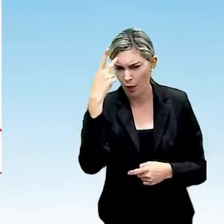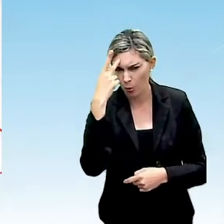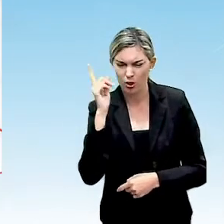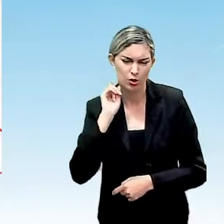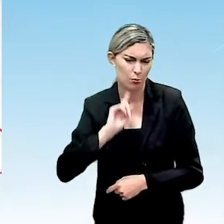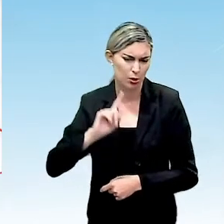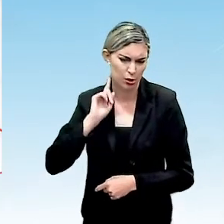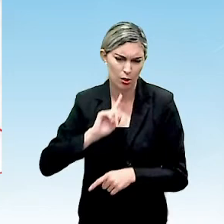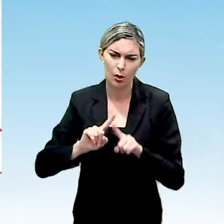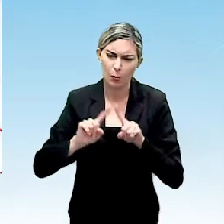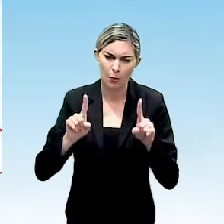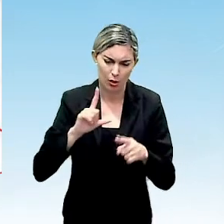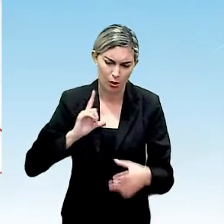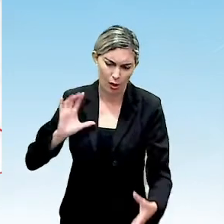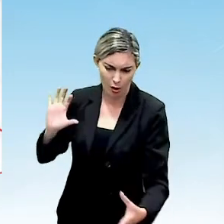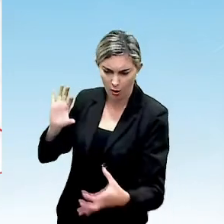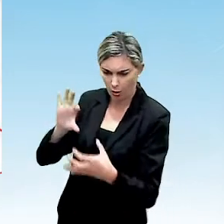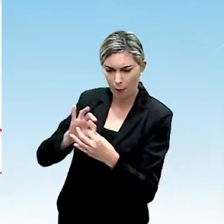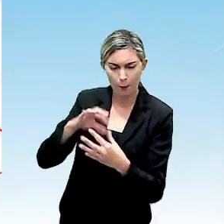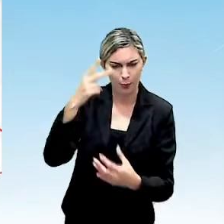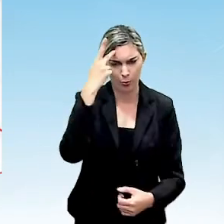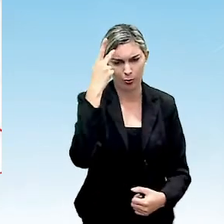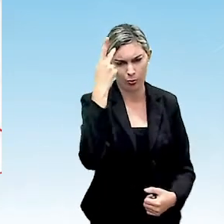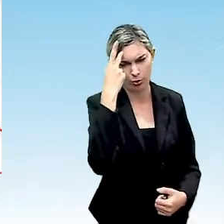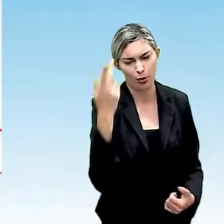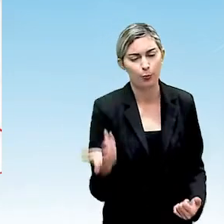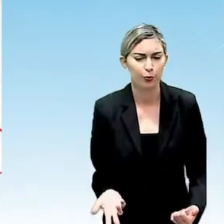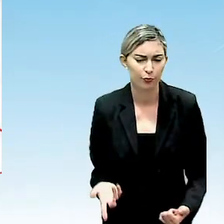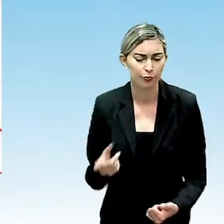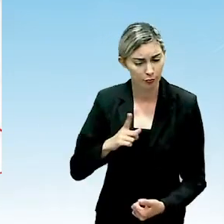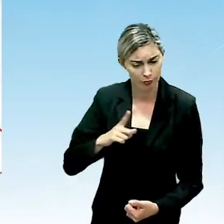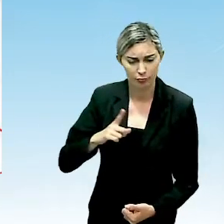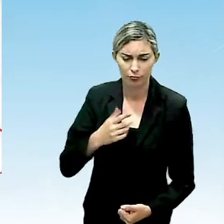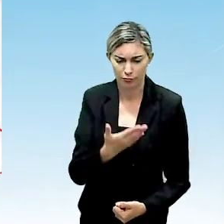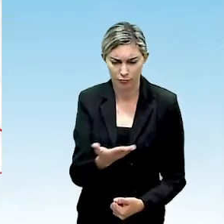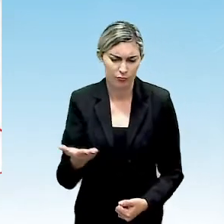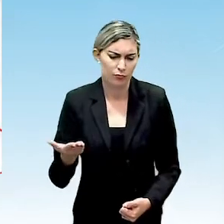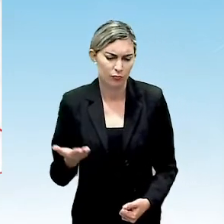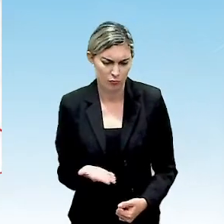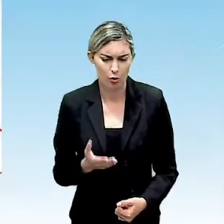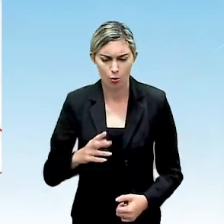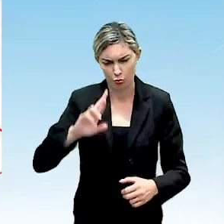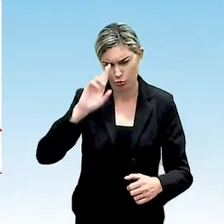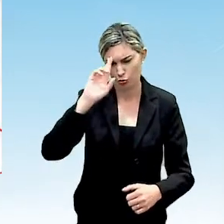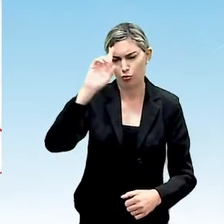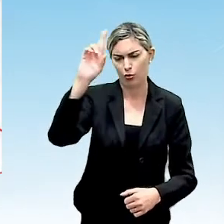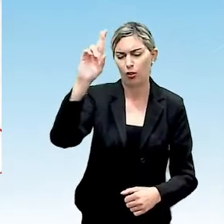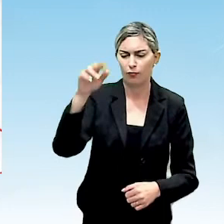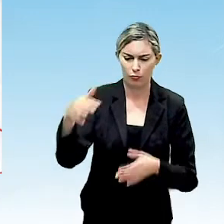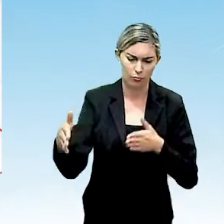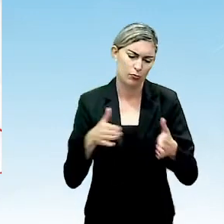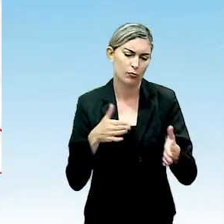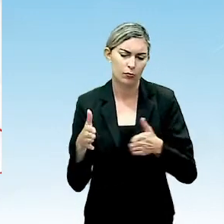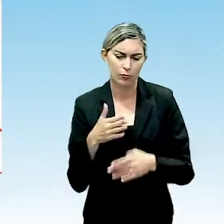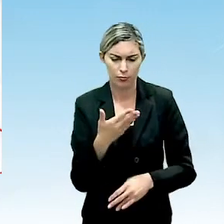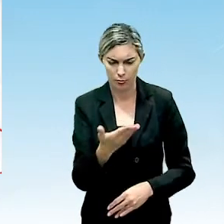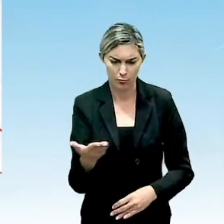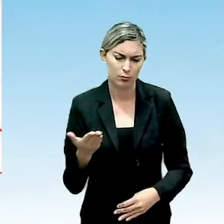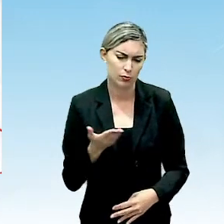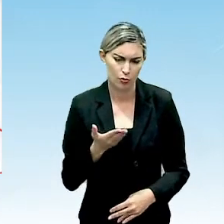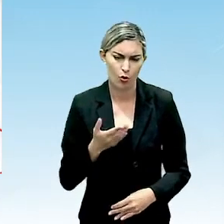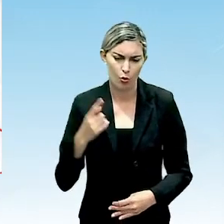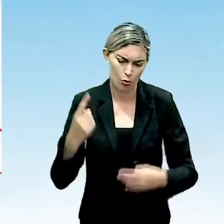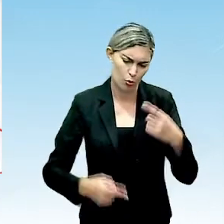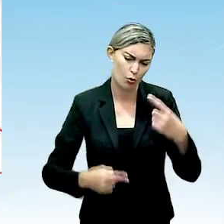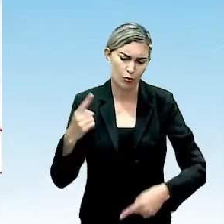né, mas ele tinha todo um viés paulista, né, será o cara que vai estar no poder no momento, por exemplo, do